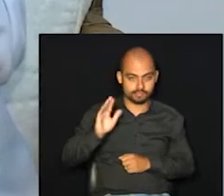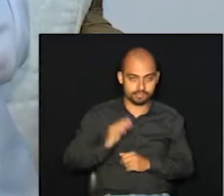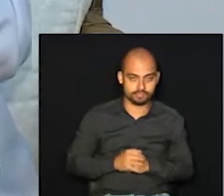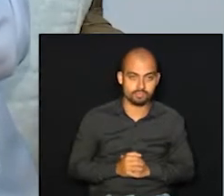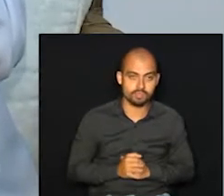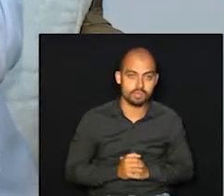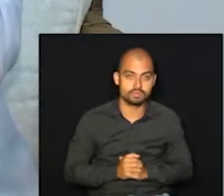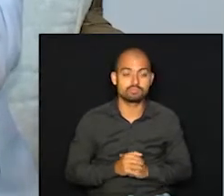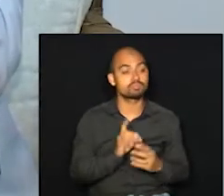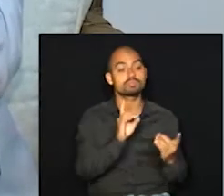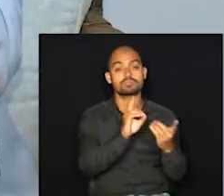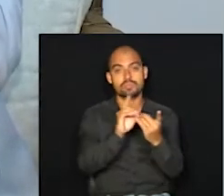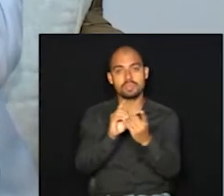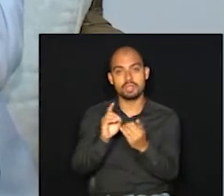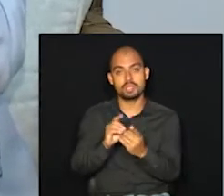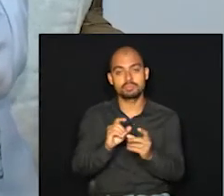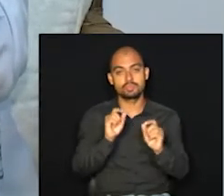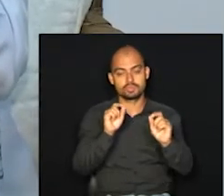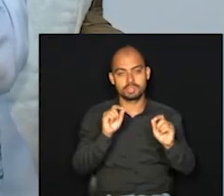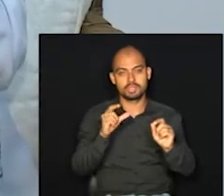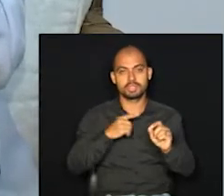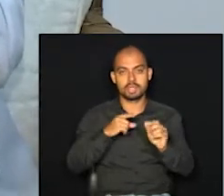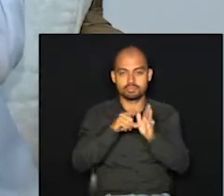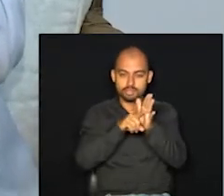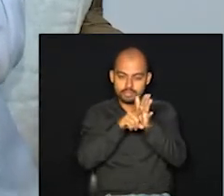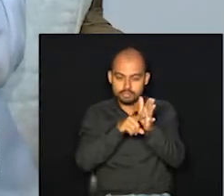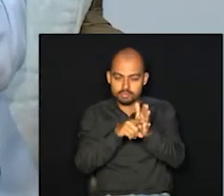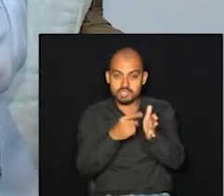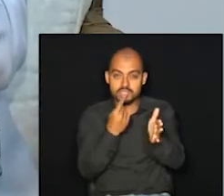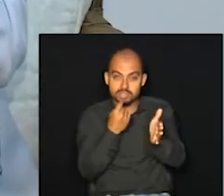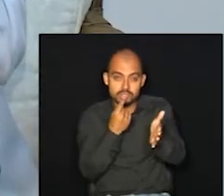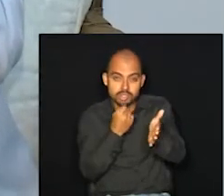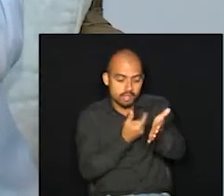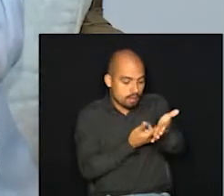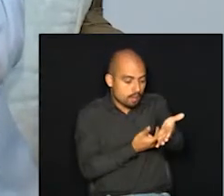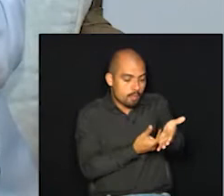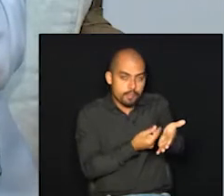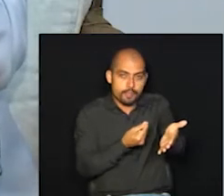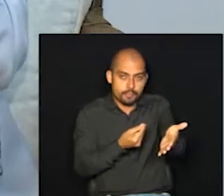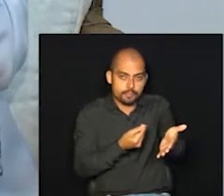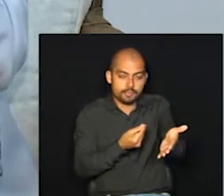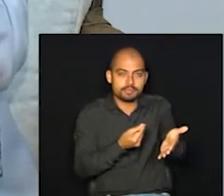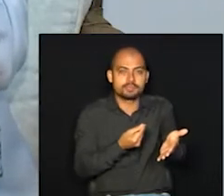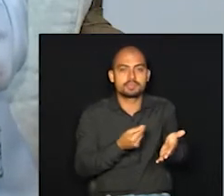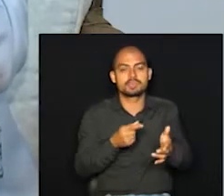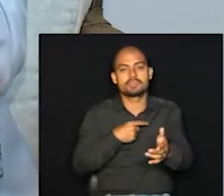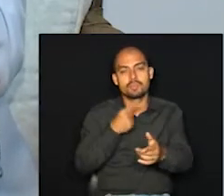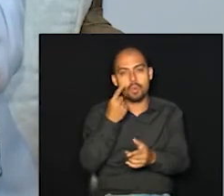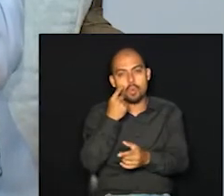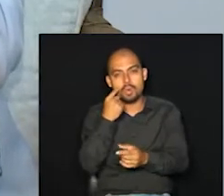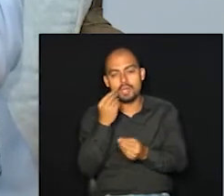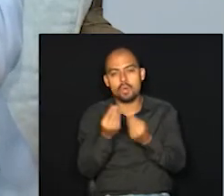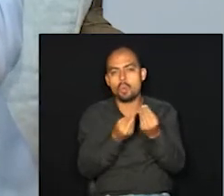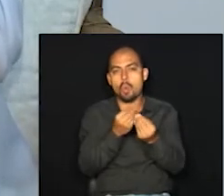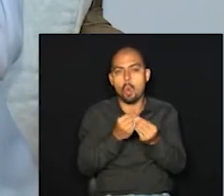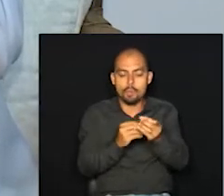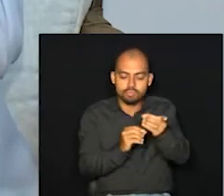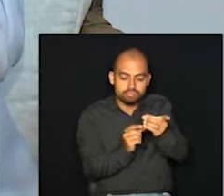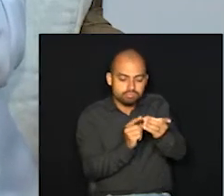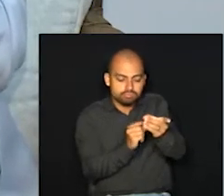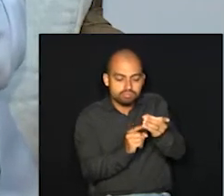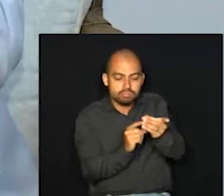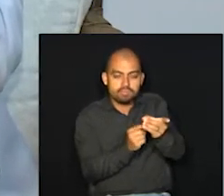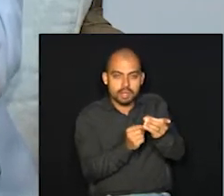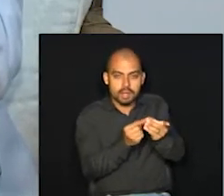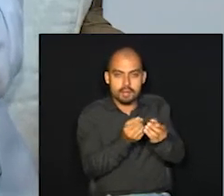então atendidos fazendo um exame de sangue, que é a dosagem do antígeno prostático específico,